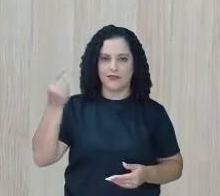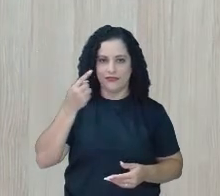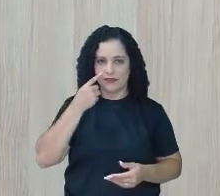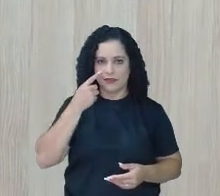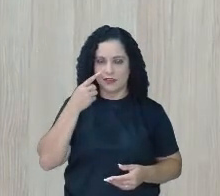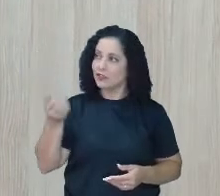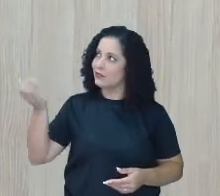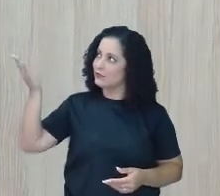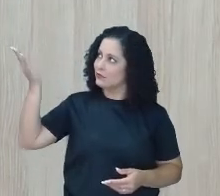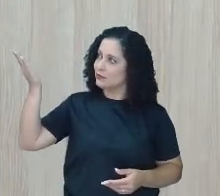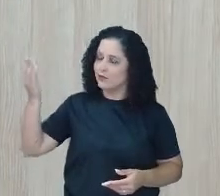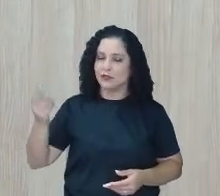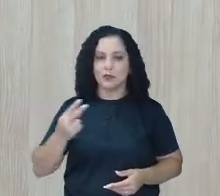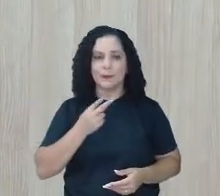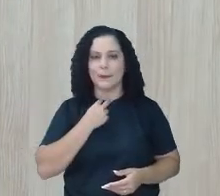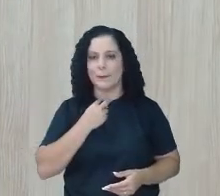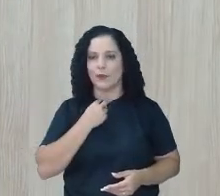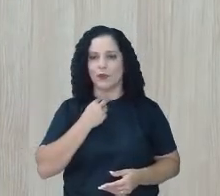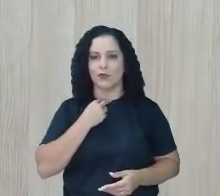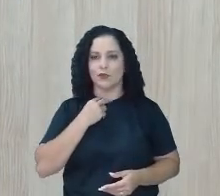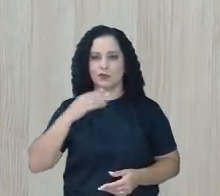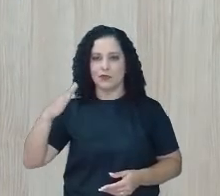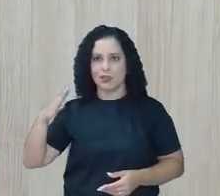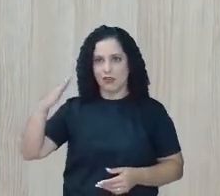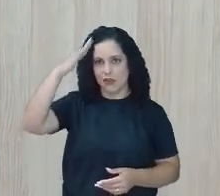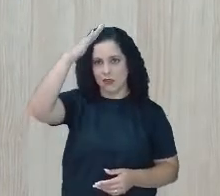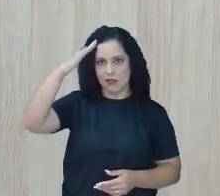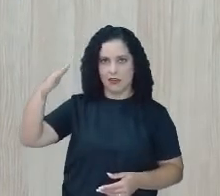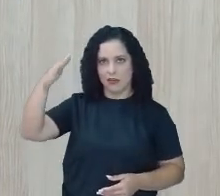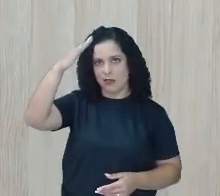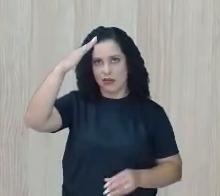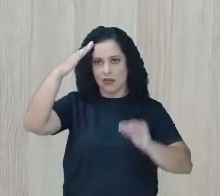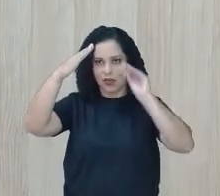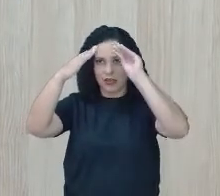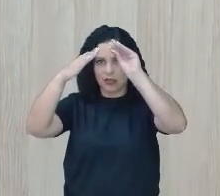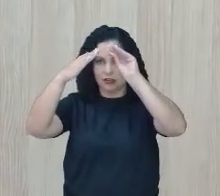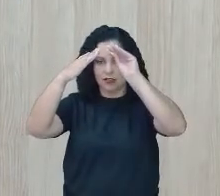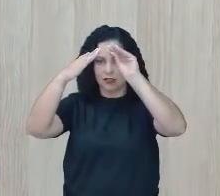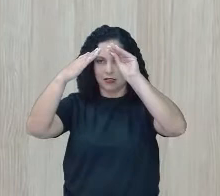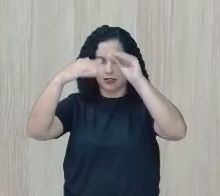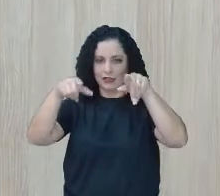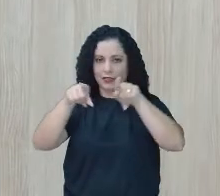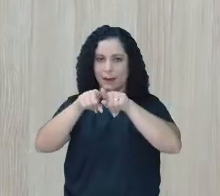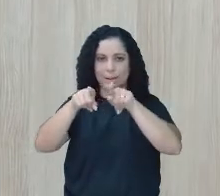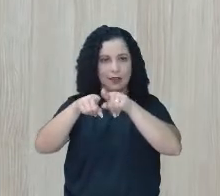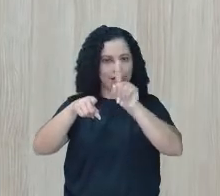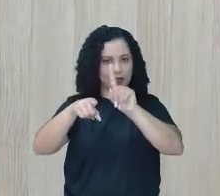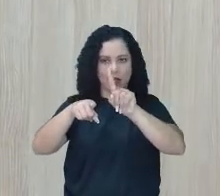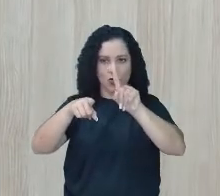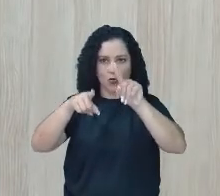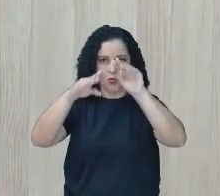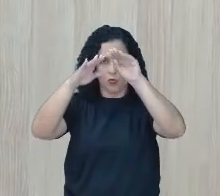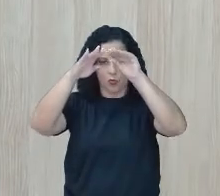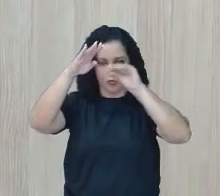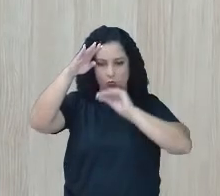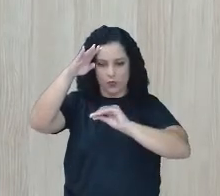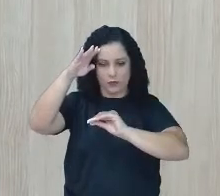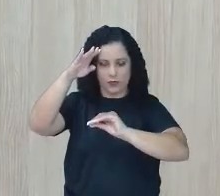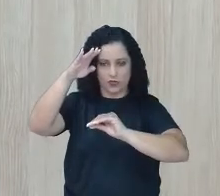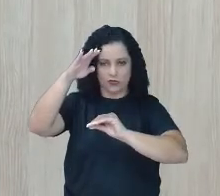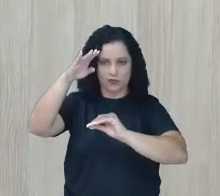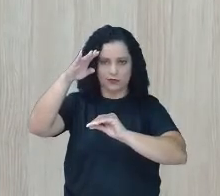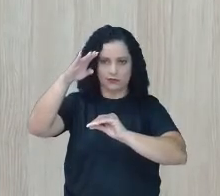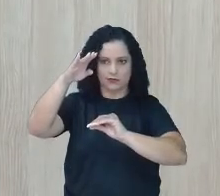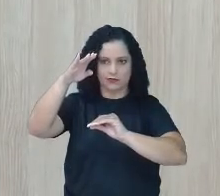não posso fazer a diagonal, nem com esse ponto que vem logo após. Também não posso fazer com esse de baixo. E também não